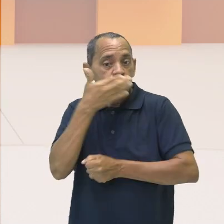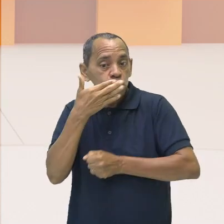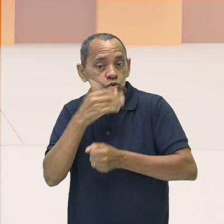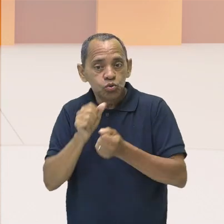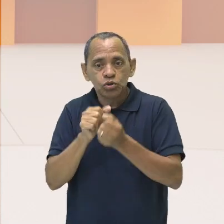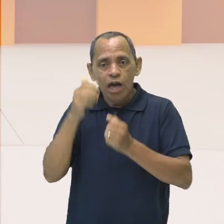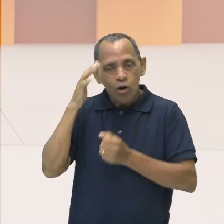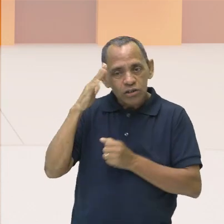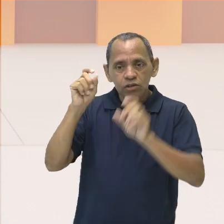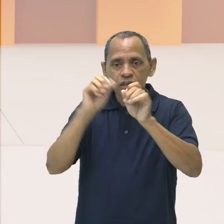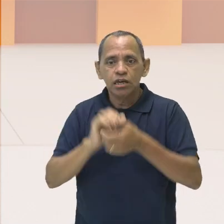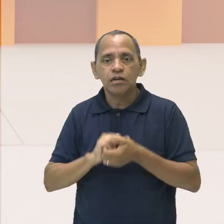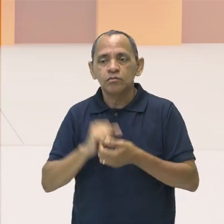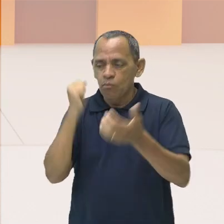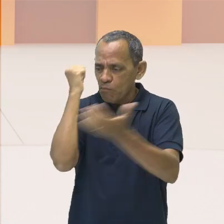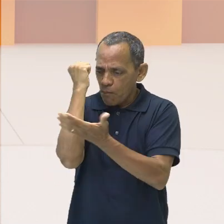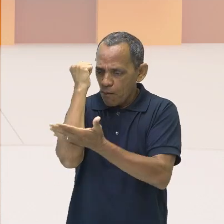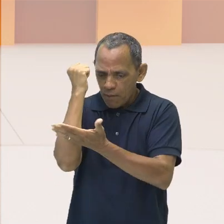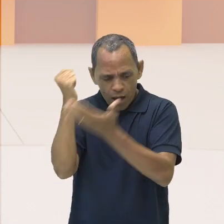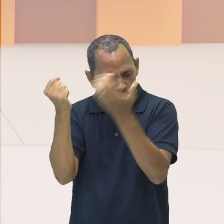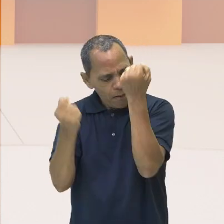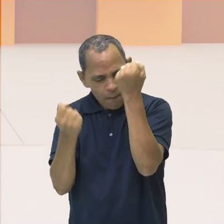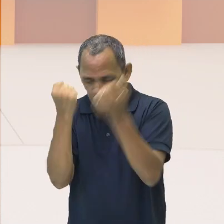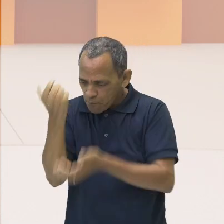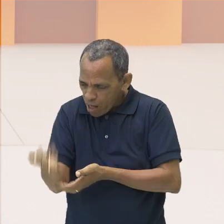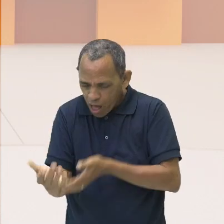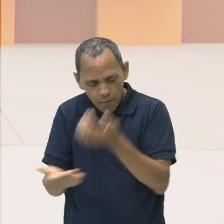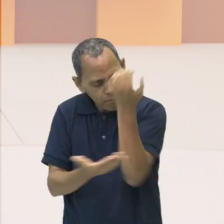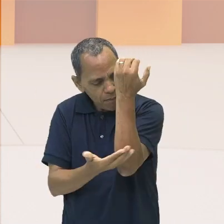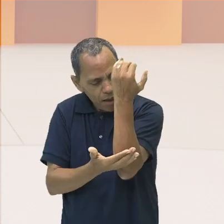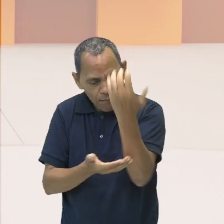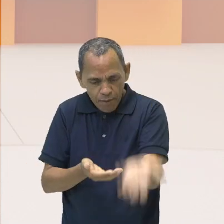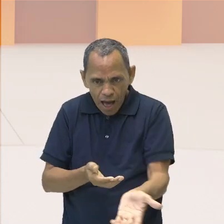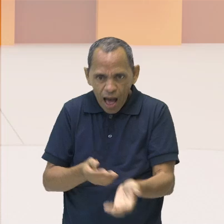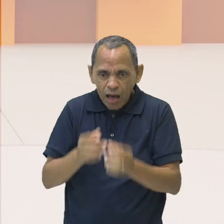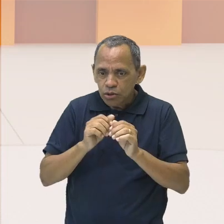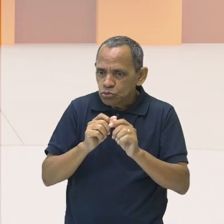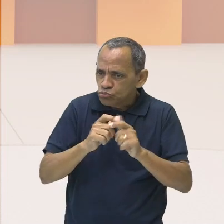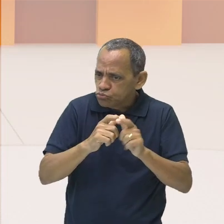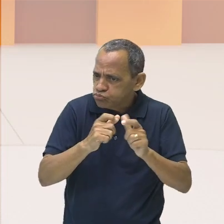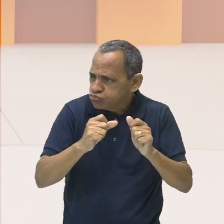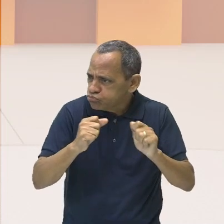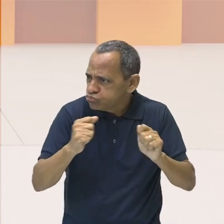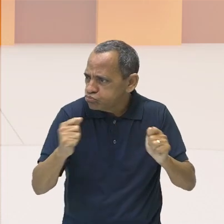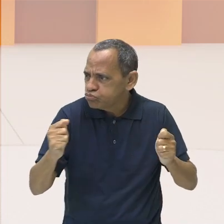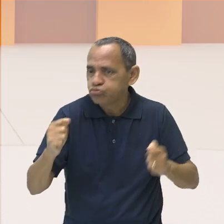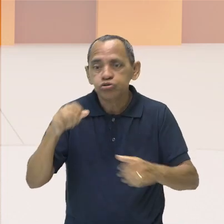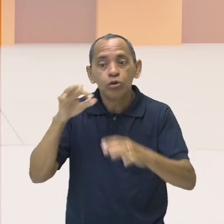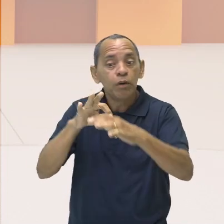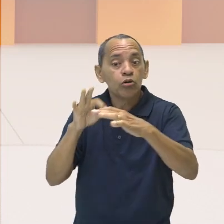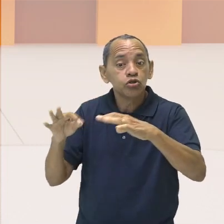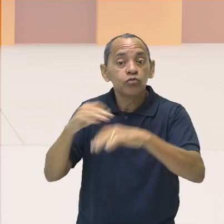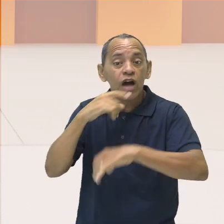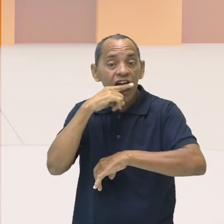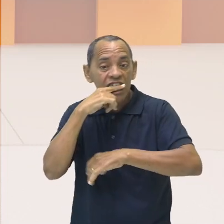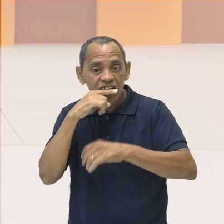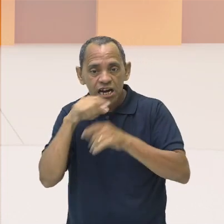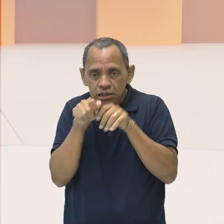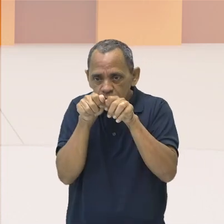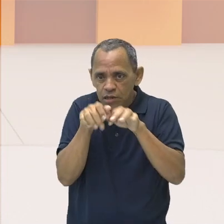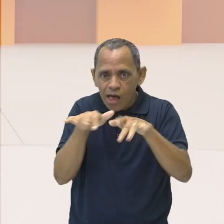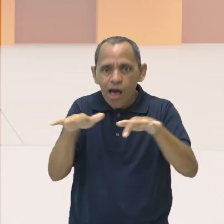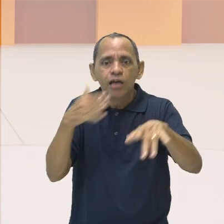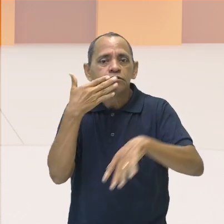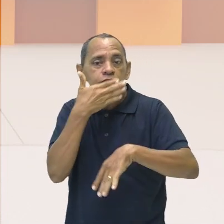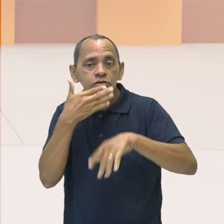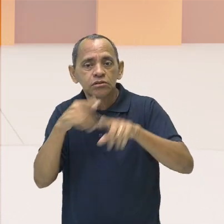o desmatamento de grandes extensões de terra para o seu cultivo, destruiu ecossistemas naturais